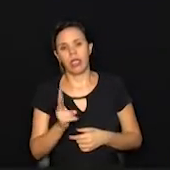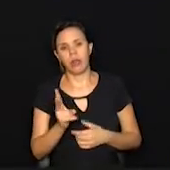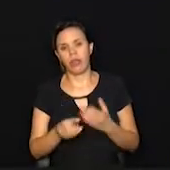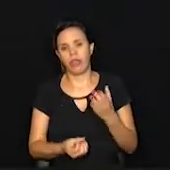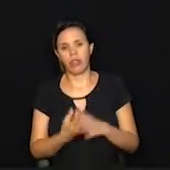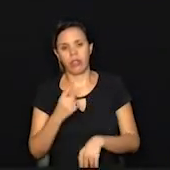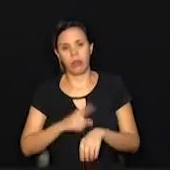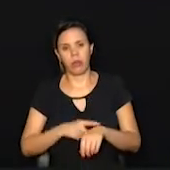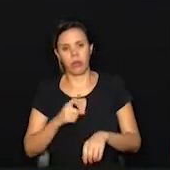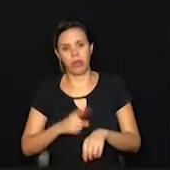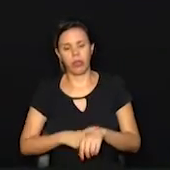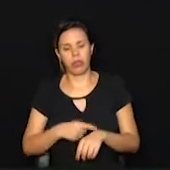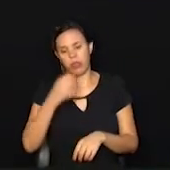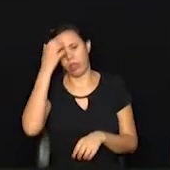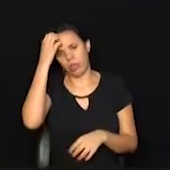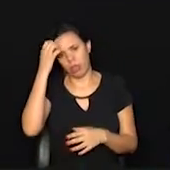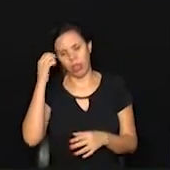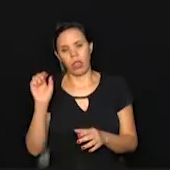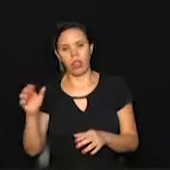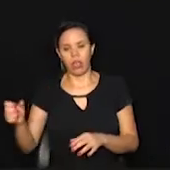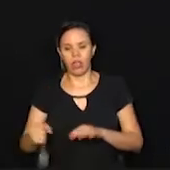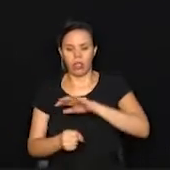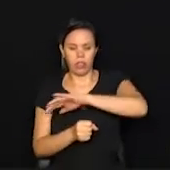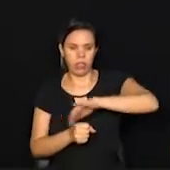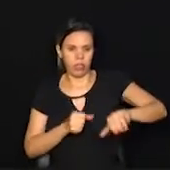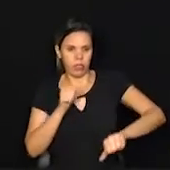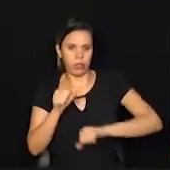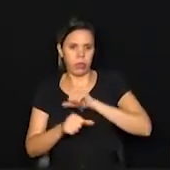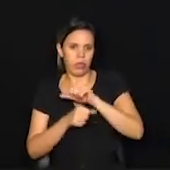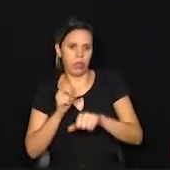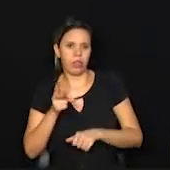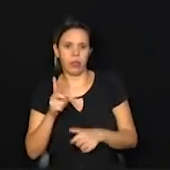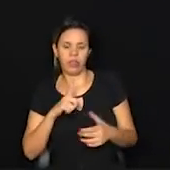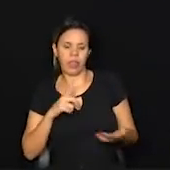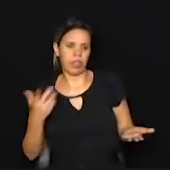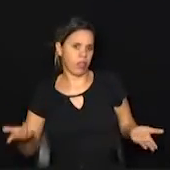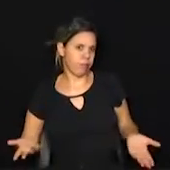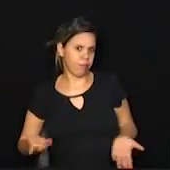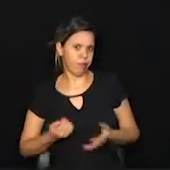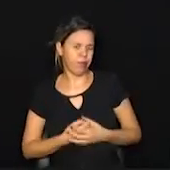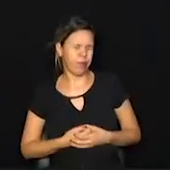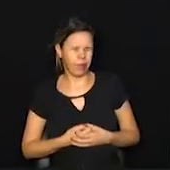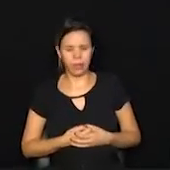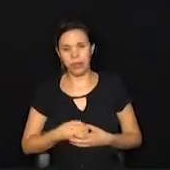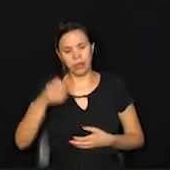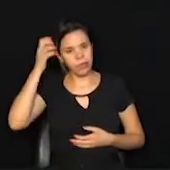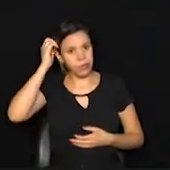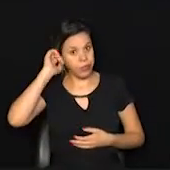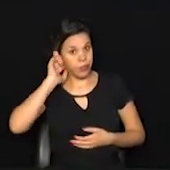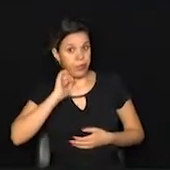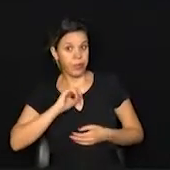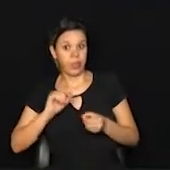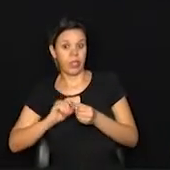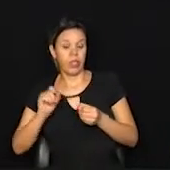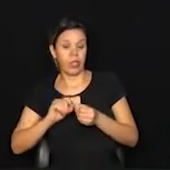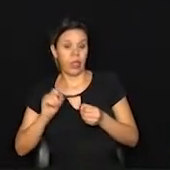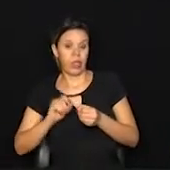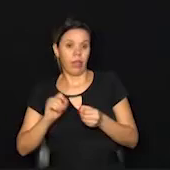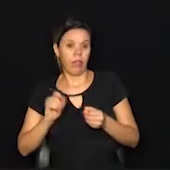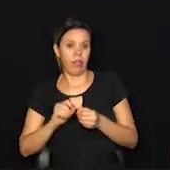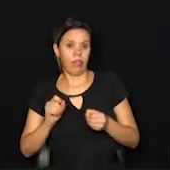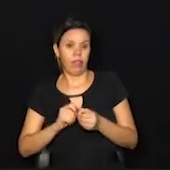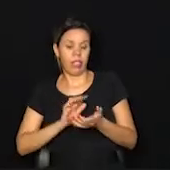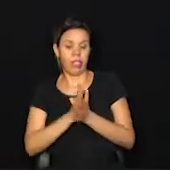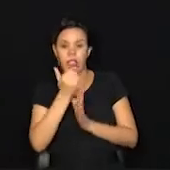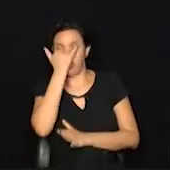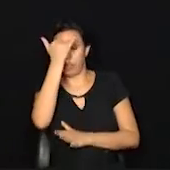vai ter momento de redemocratização evento bloco monte de gente e sempre vai ser e vai ser assim fazem a